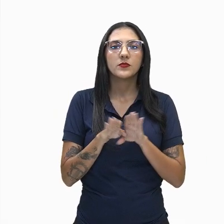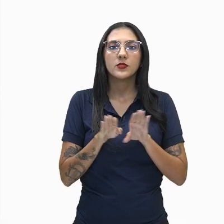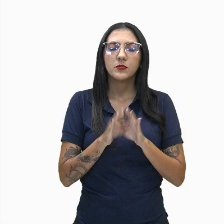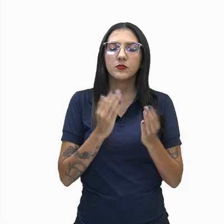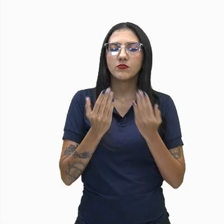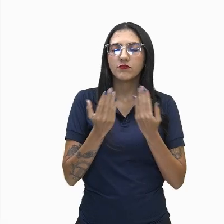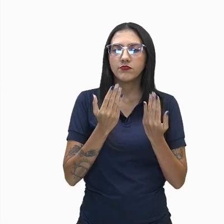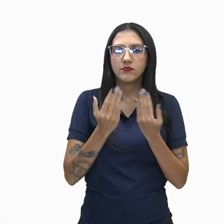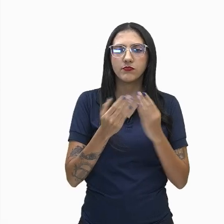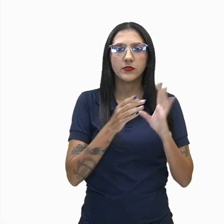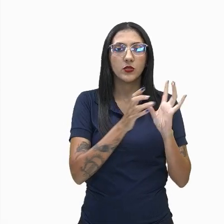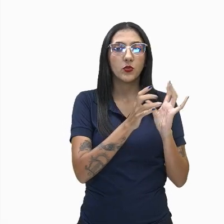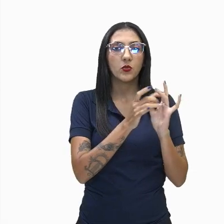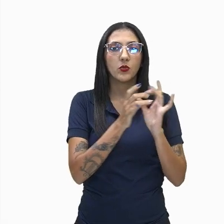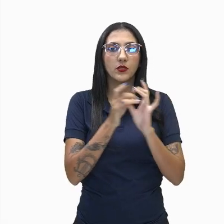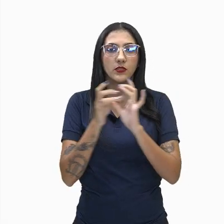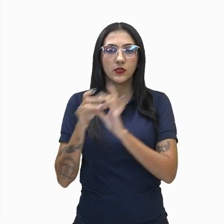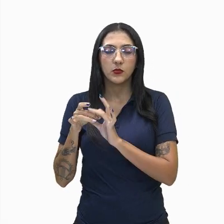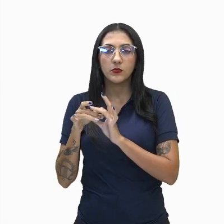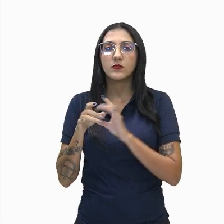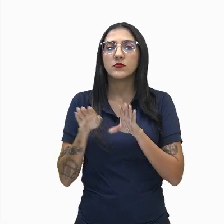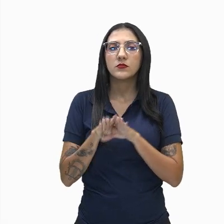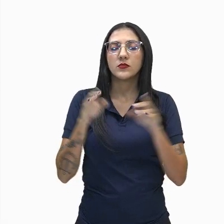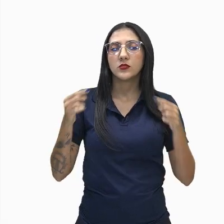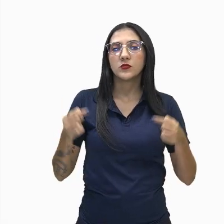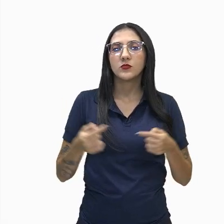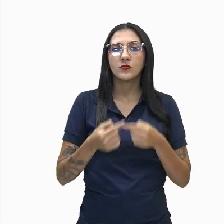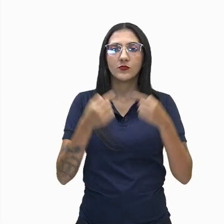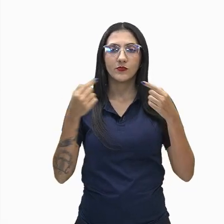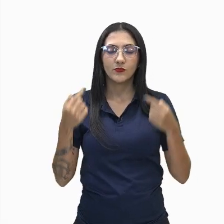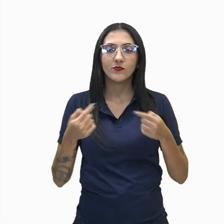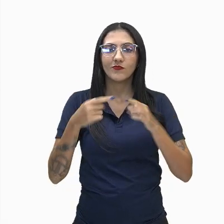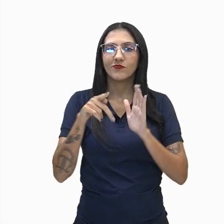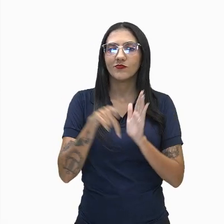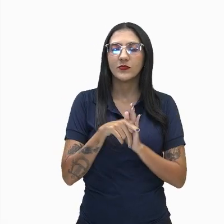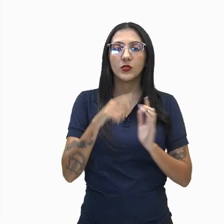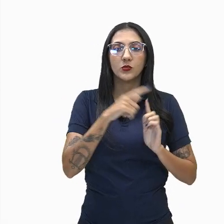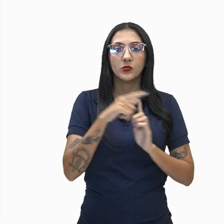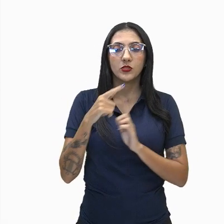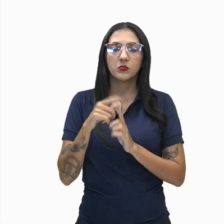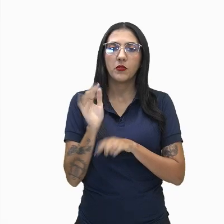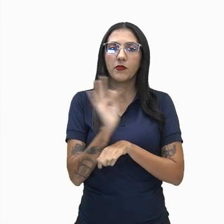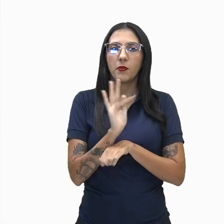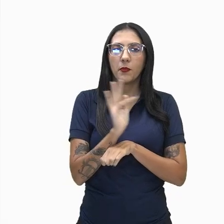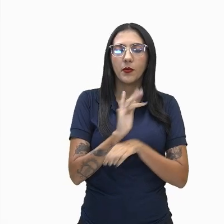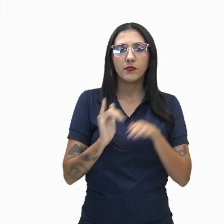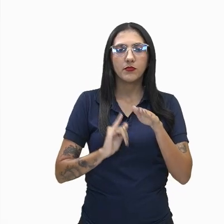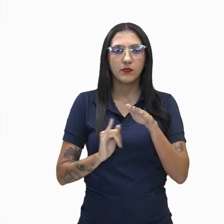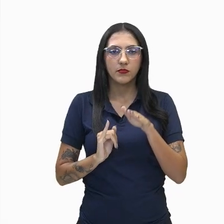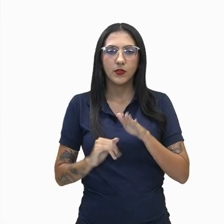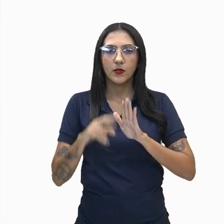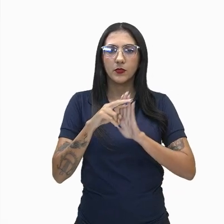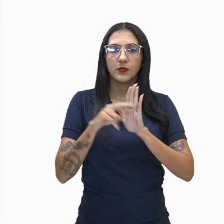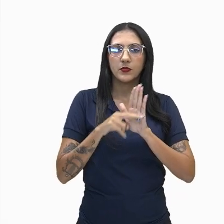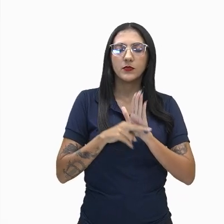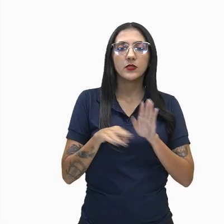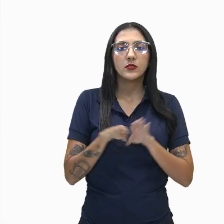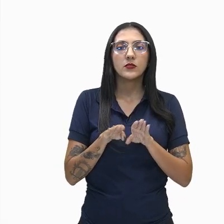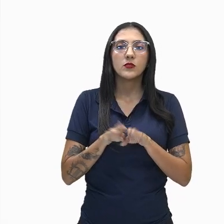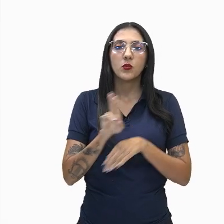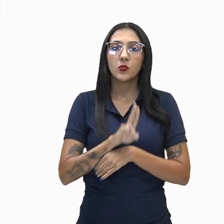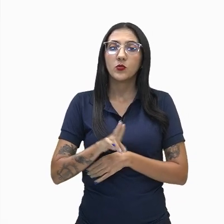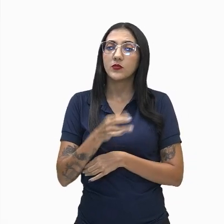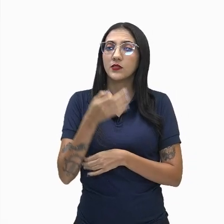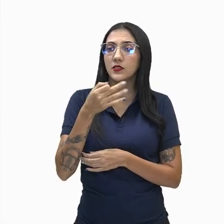o estabelecimento de coesão, a adequação à norma padrão e o uso adequado